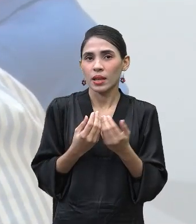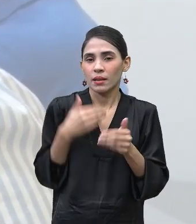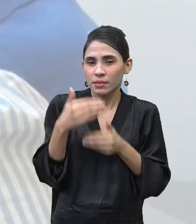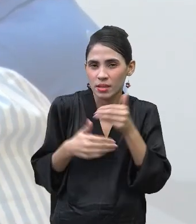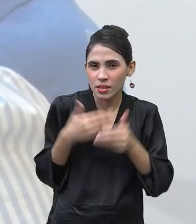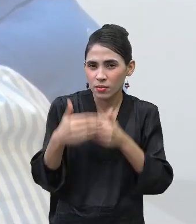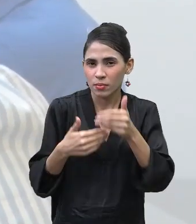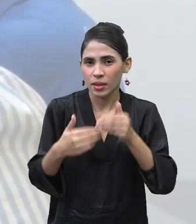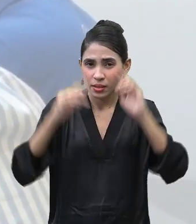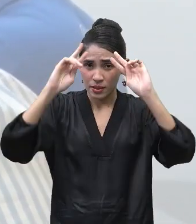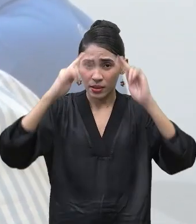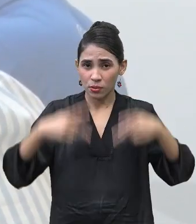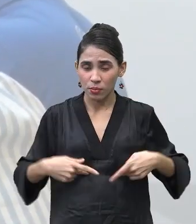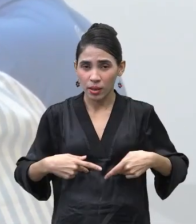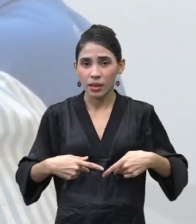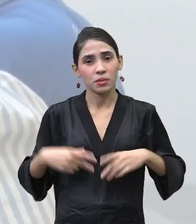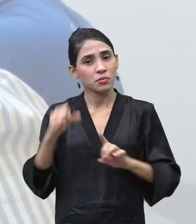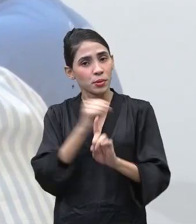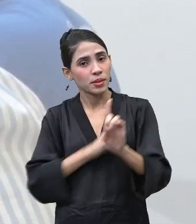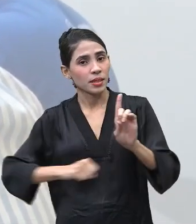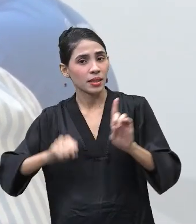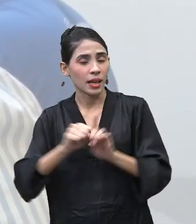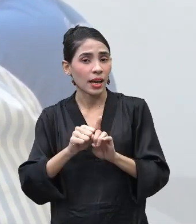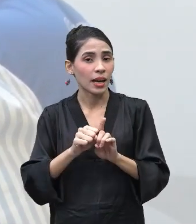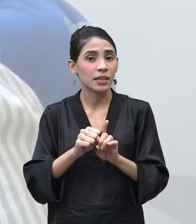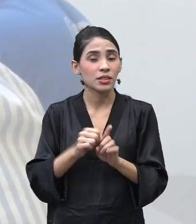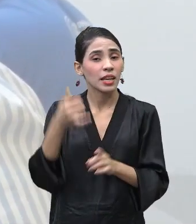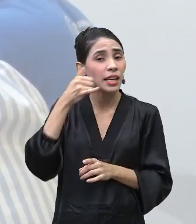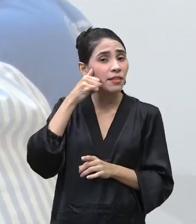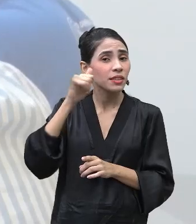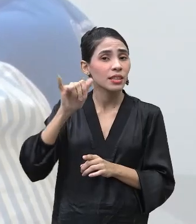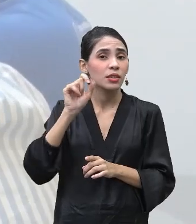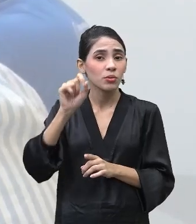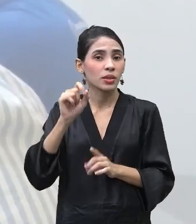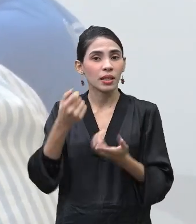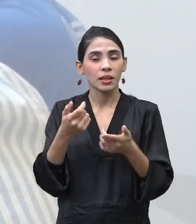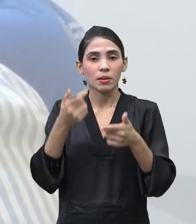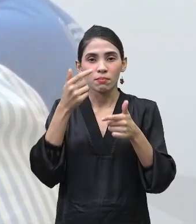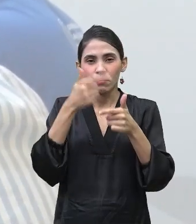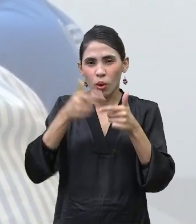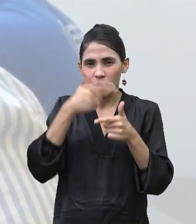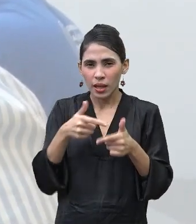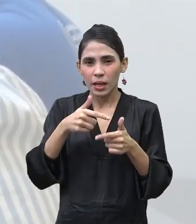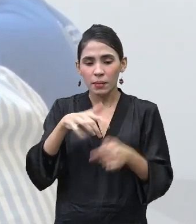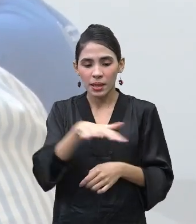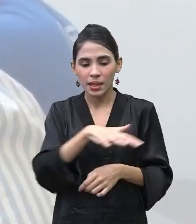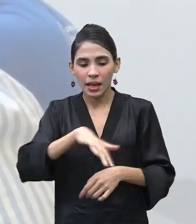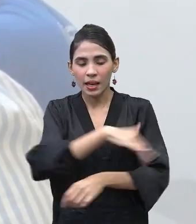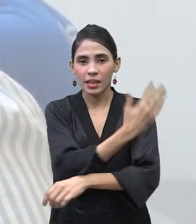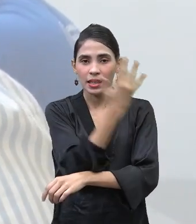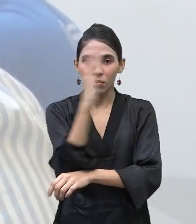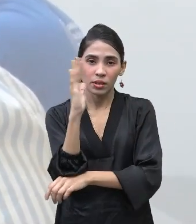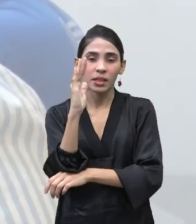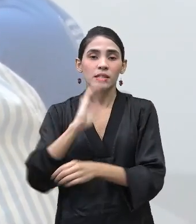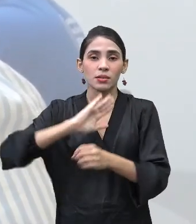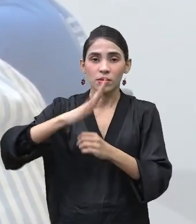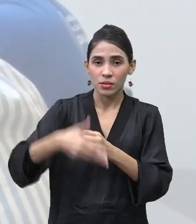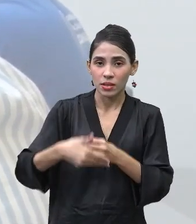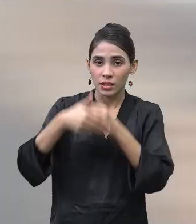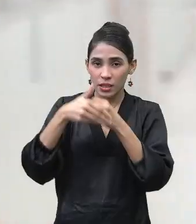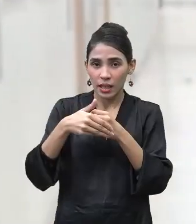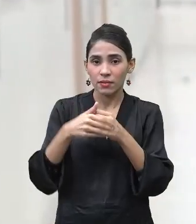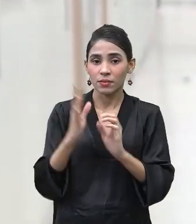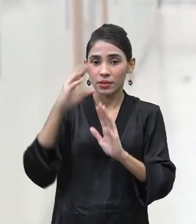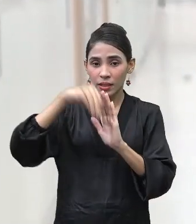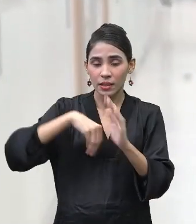como ser humano, como sociedade, sem agredir a natureza, né, os meios sustentáveis que se